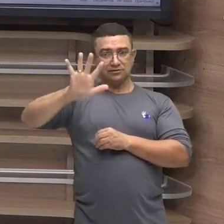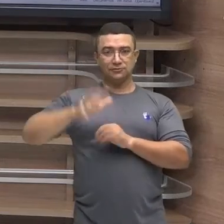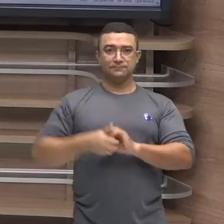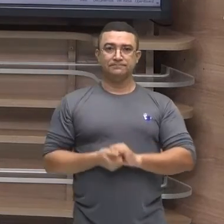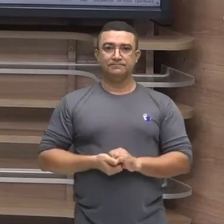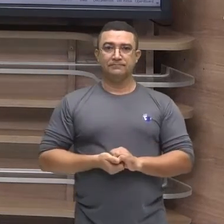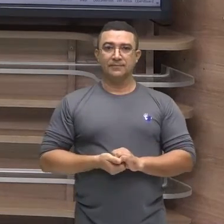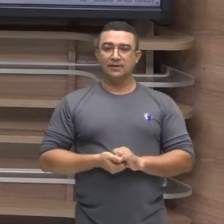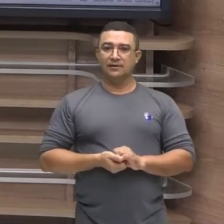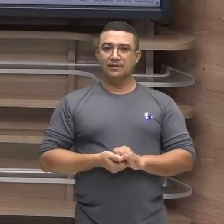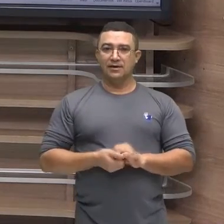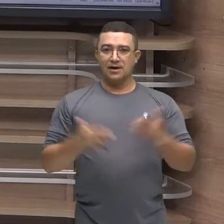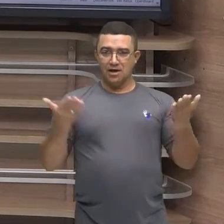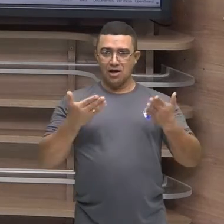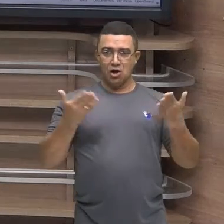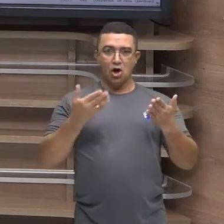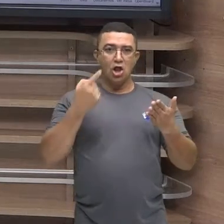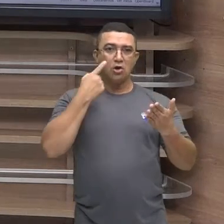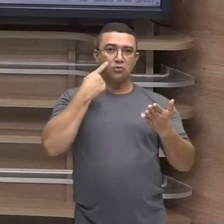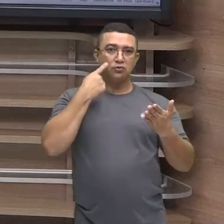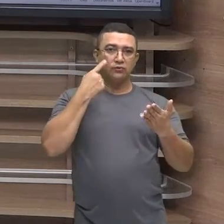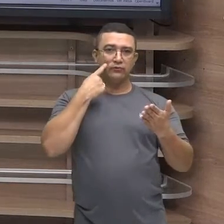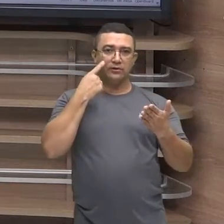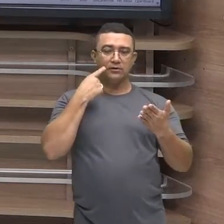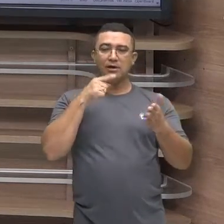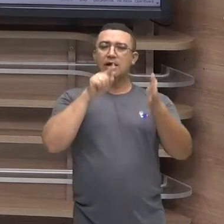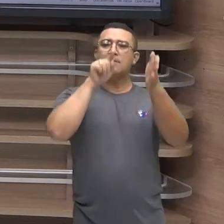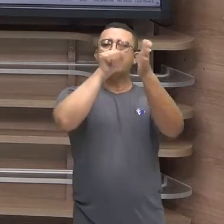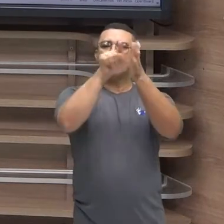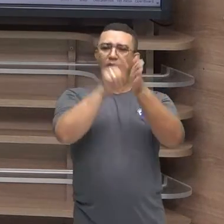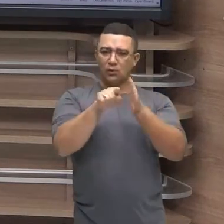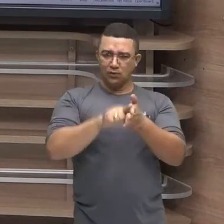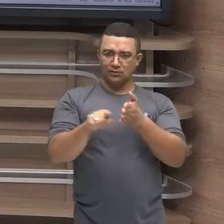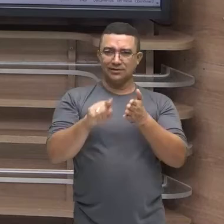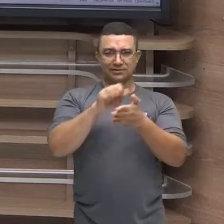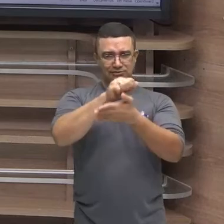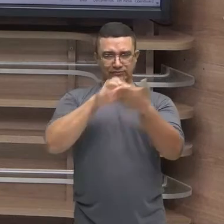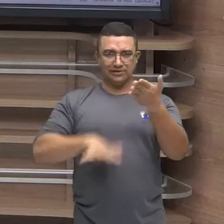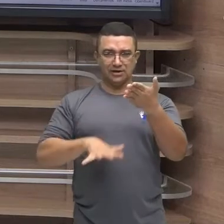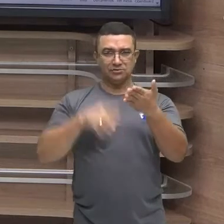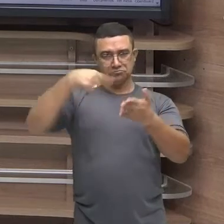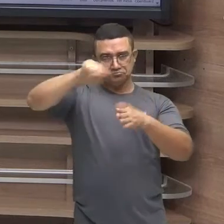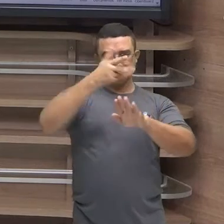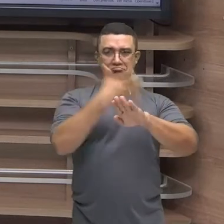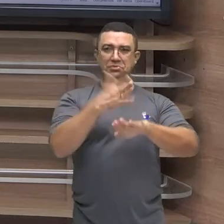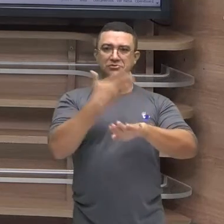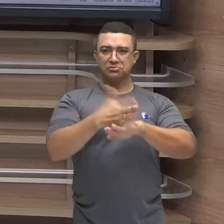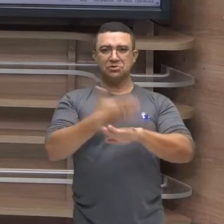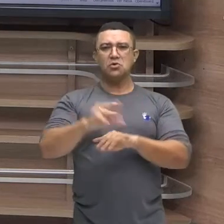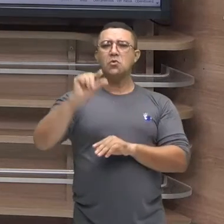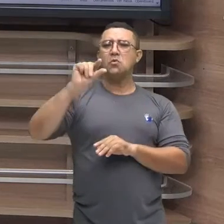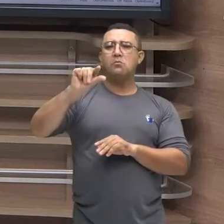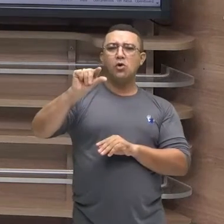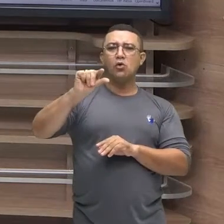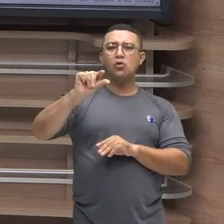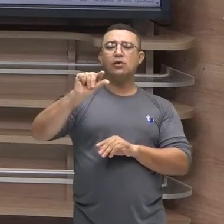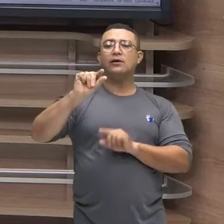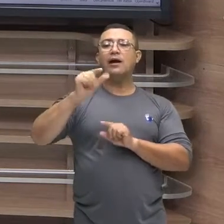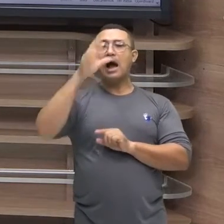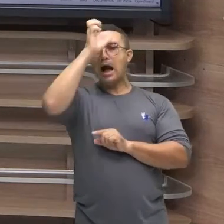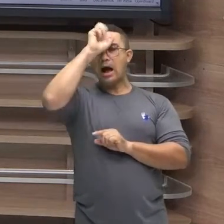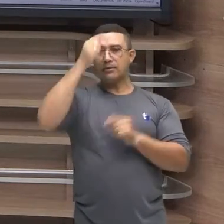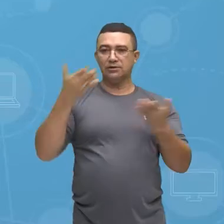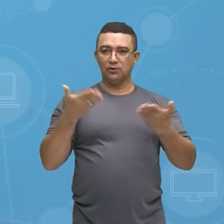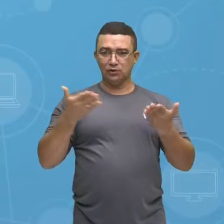Nordeste. E agora nós vamos observar aí as nossas questões da DLI para vocês colocarem em prática aí um pouco do que a gente aprendeu nessa